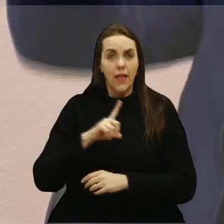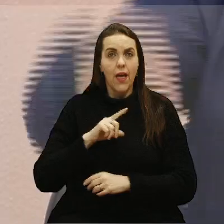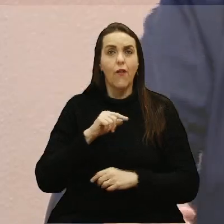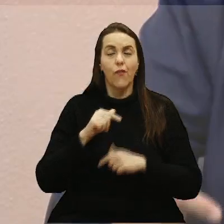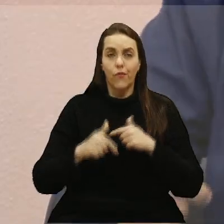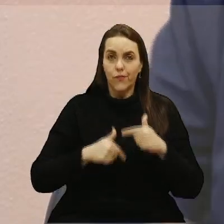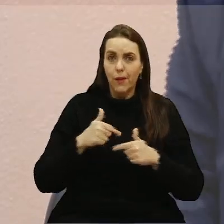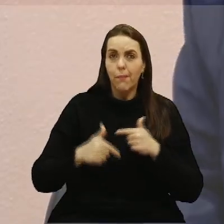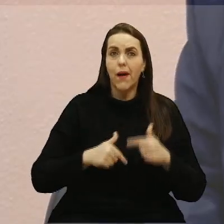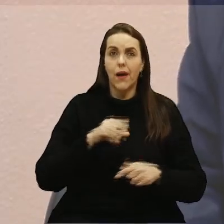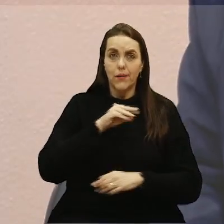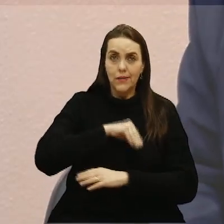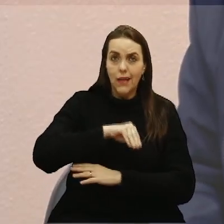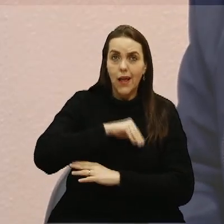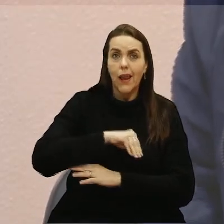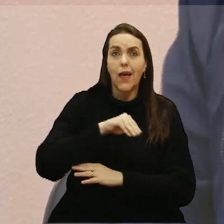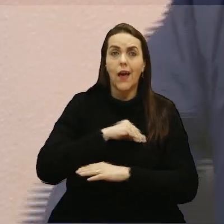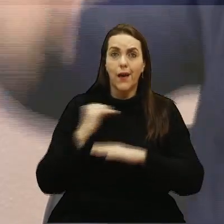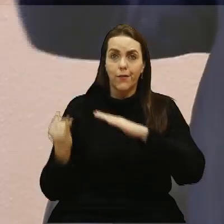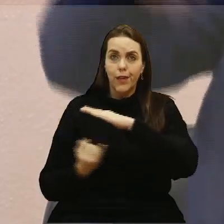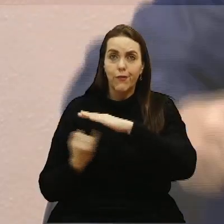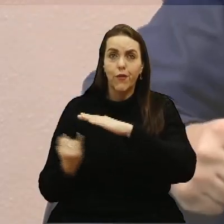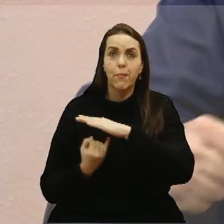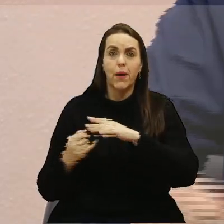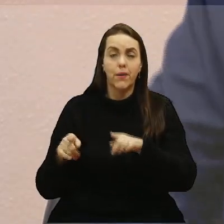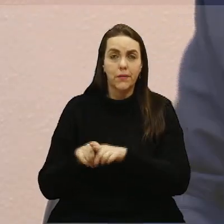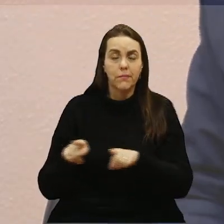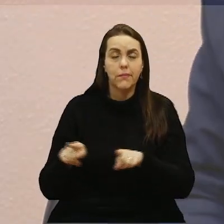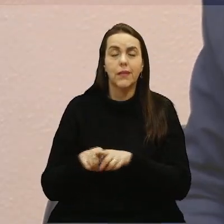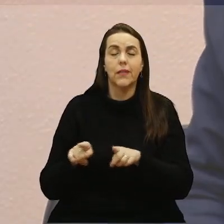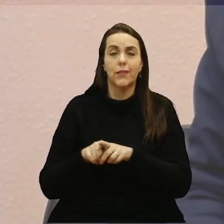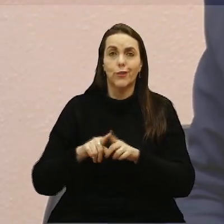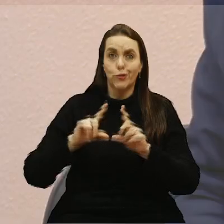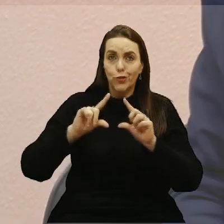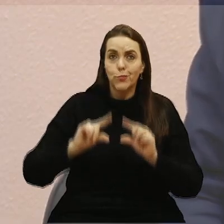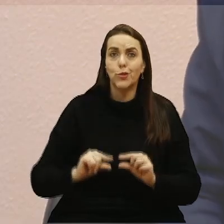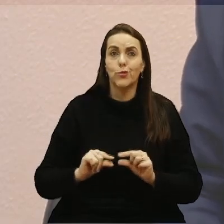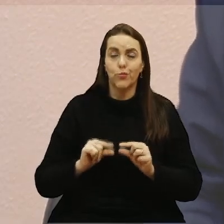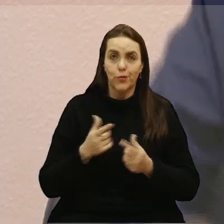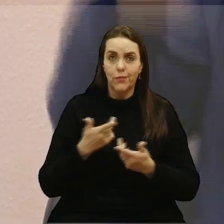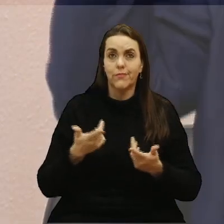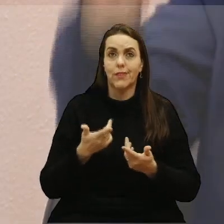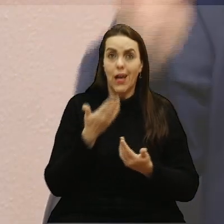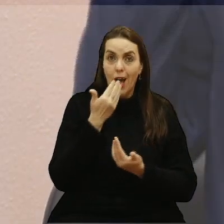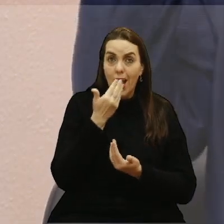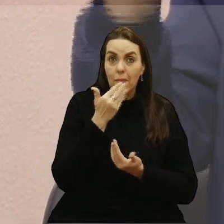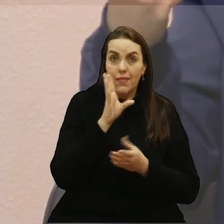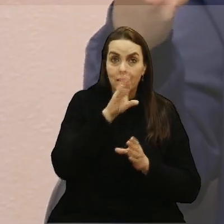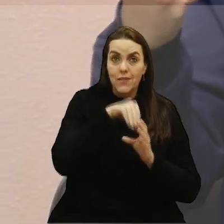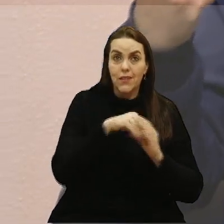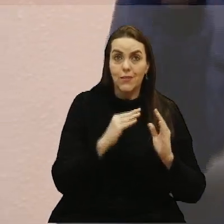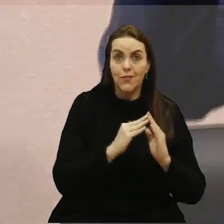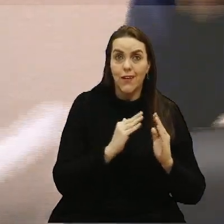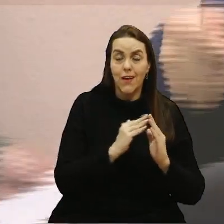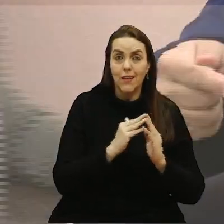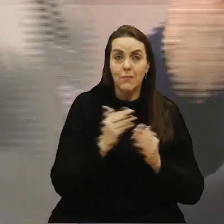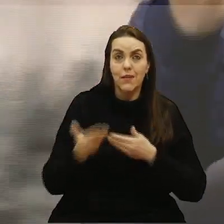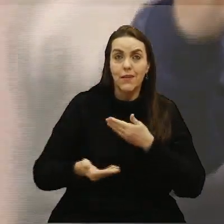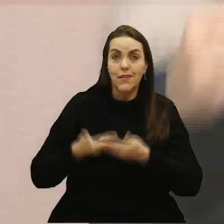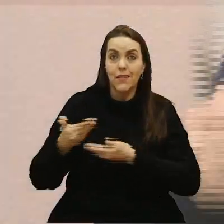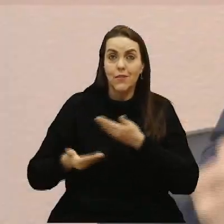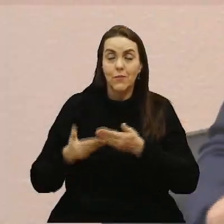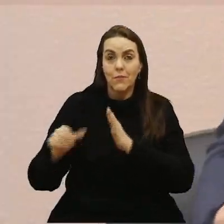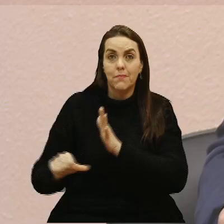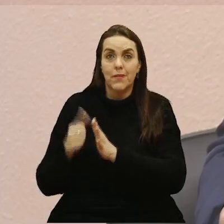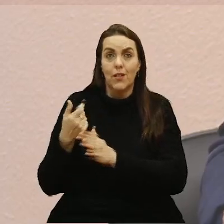que trabalham na informalidade, que reduzem a sua cesta básica para conseguir um atendimento